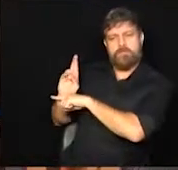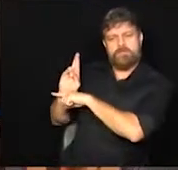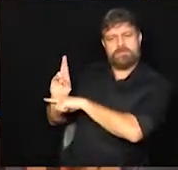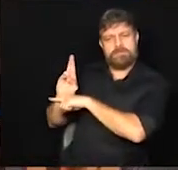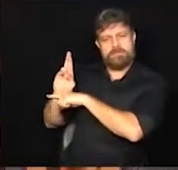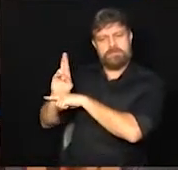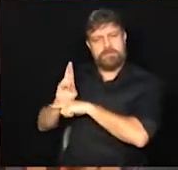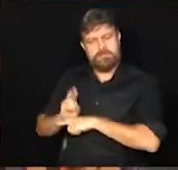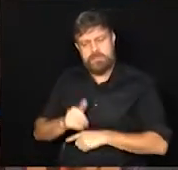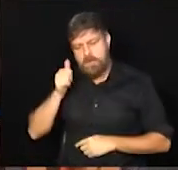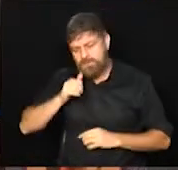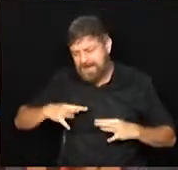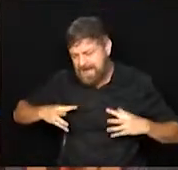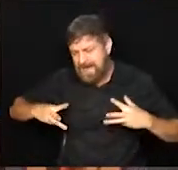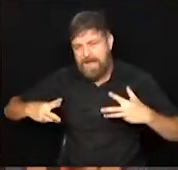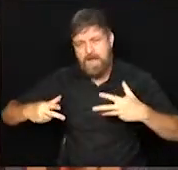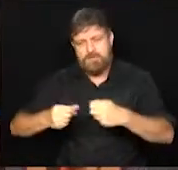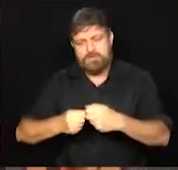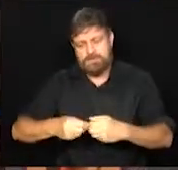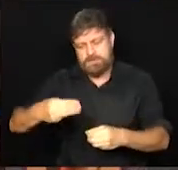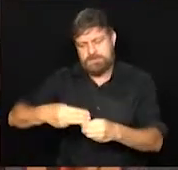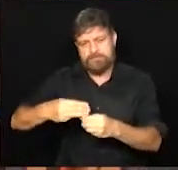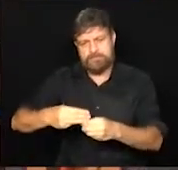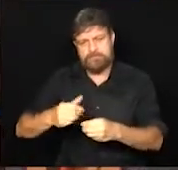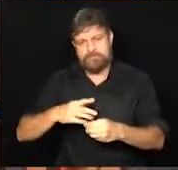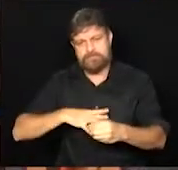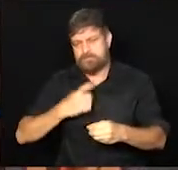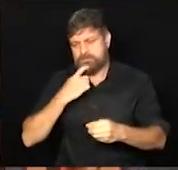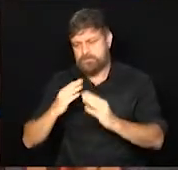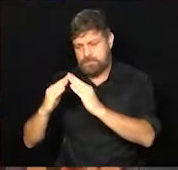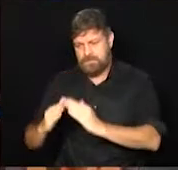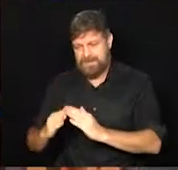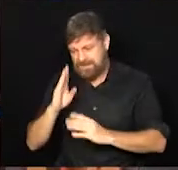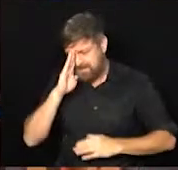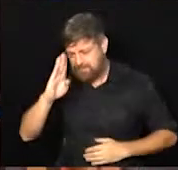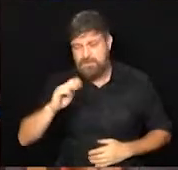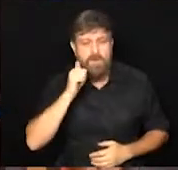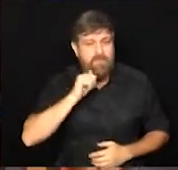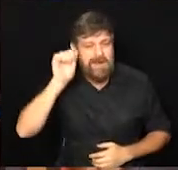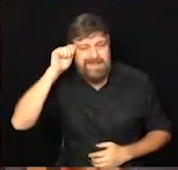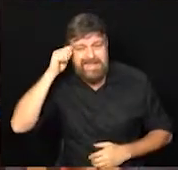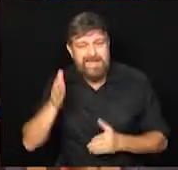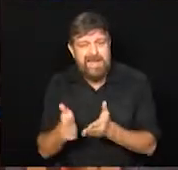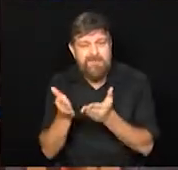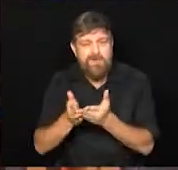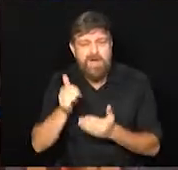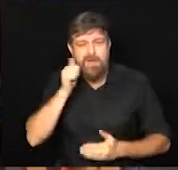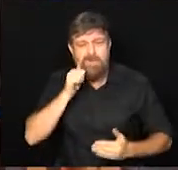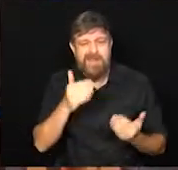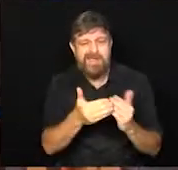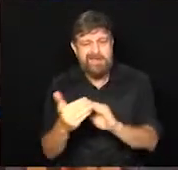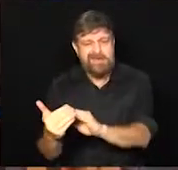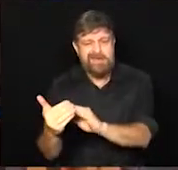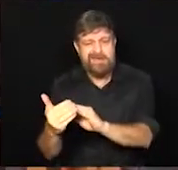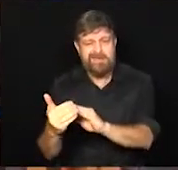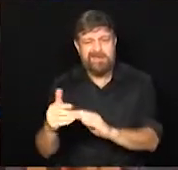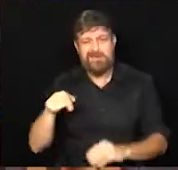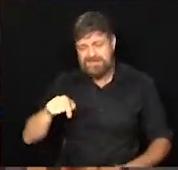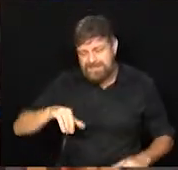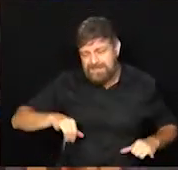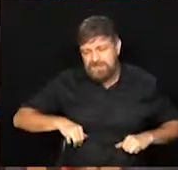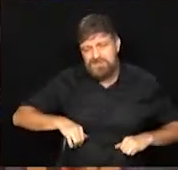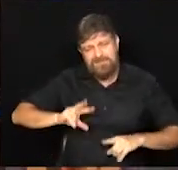de todas as mulheres que moram nesse município, e principalmente as mulheres negras, as mulheres pobres, as mulheres periféricas, que são as que mais